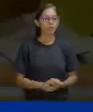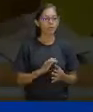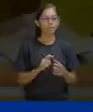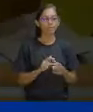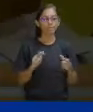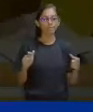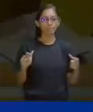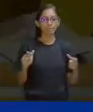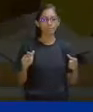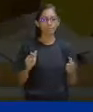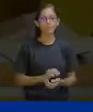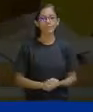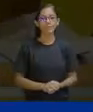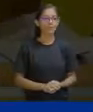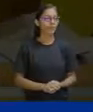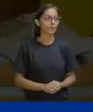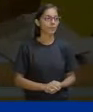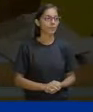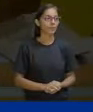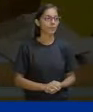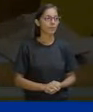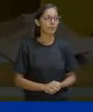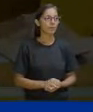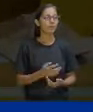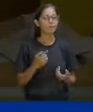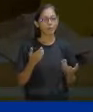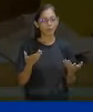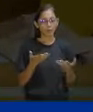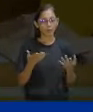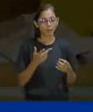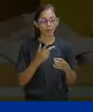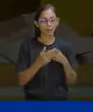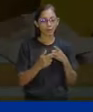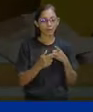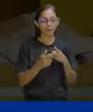vencida. Foco no desembargador Carmo Antônio.